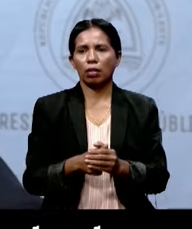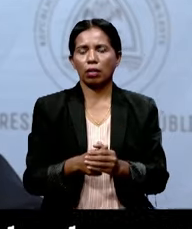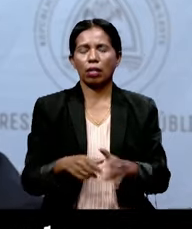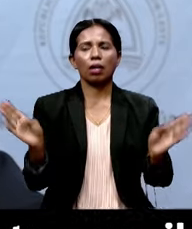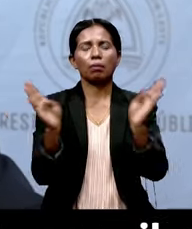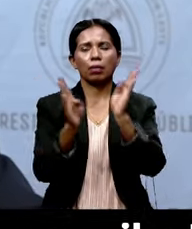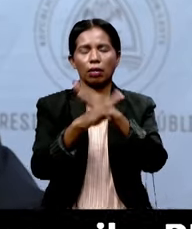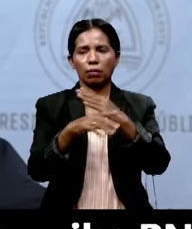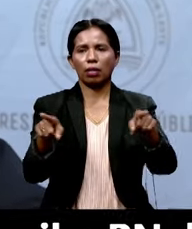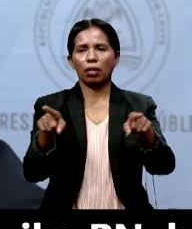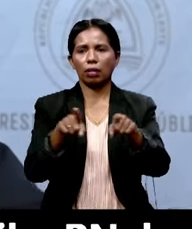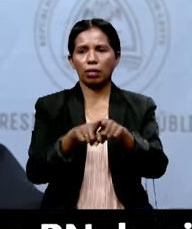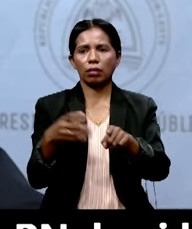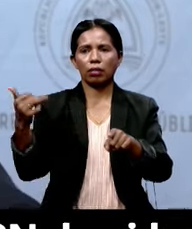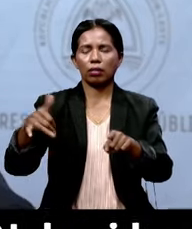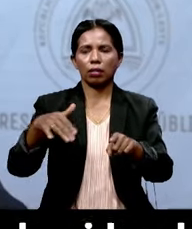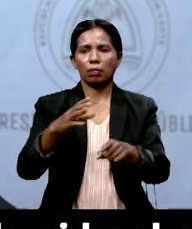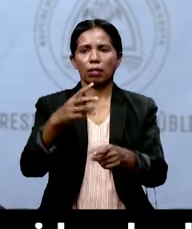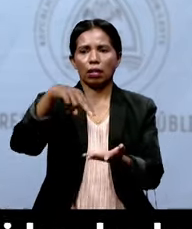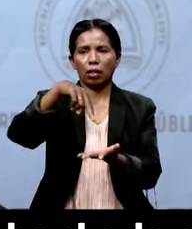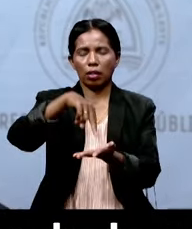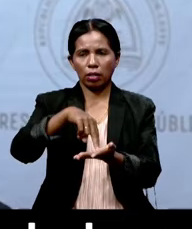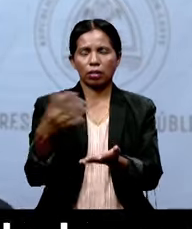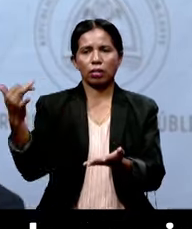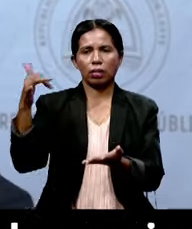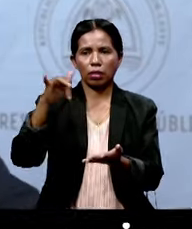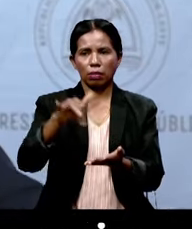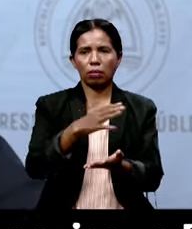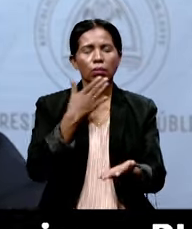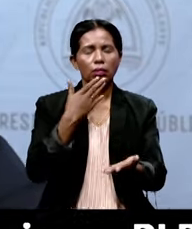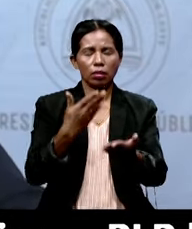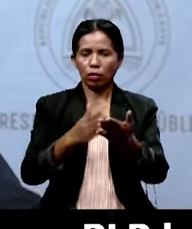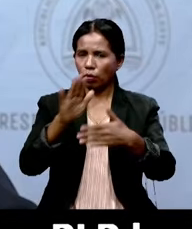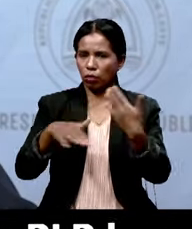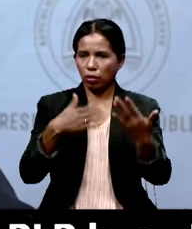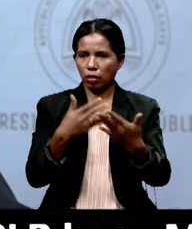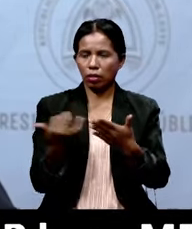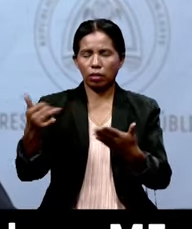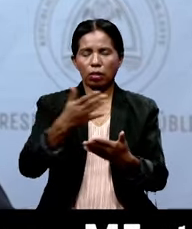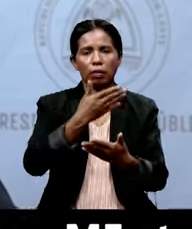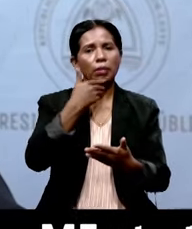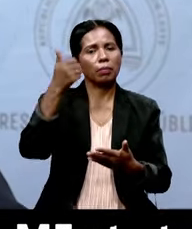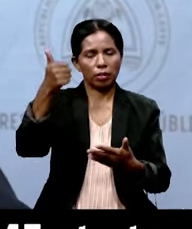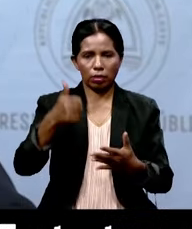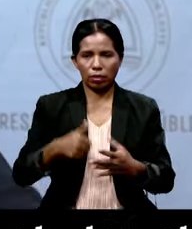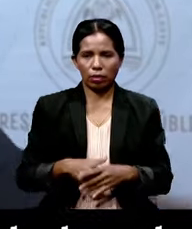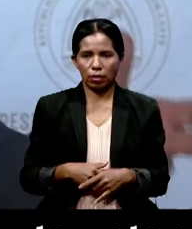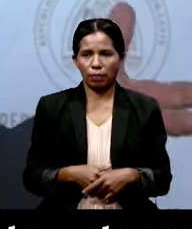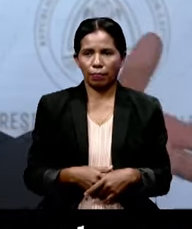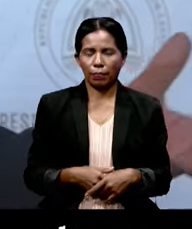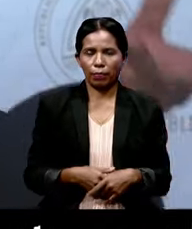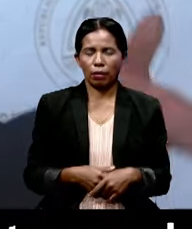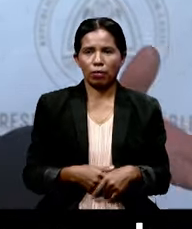nessa vale, se era uma funda, se era uma reira, né, se era uma que dia com tudo, se era uma que dia que liu. Né,